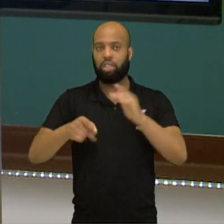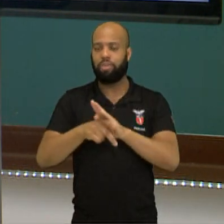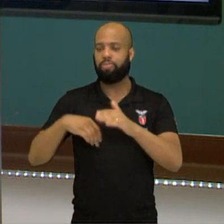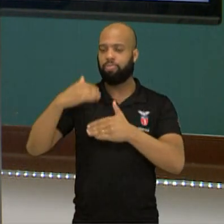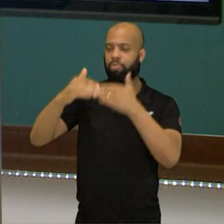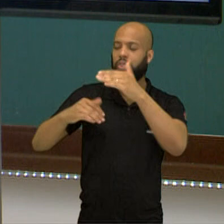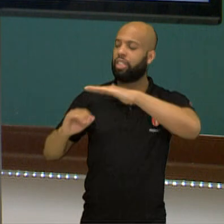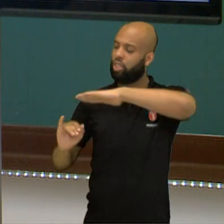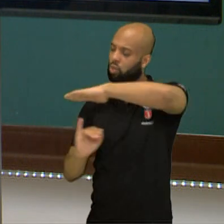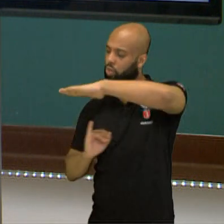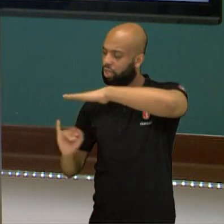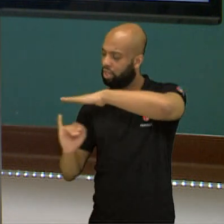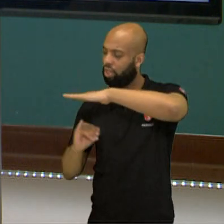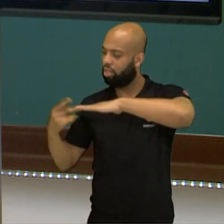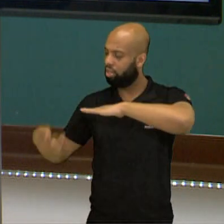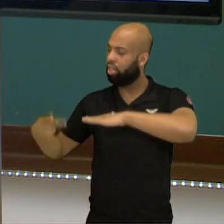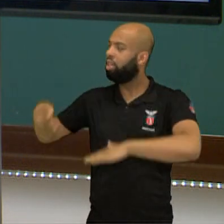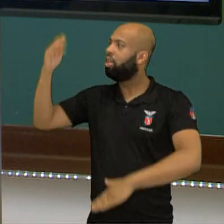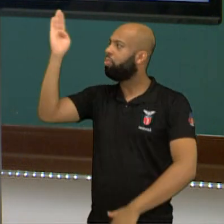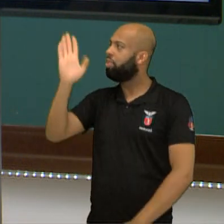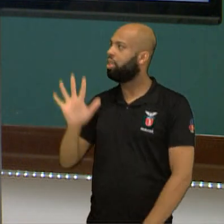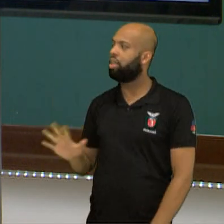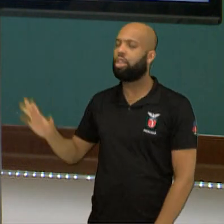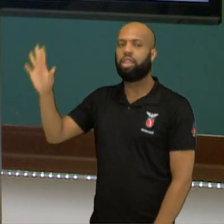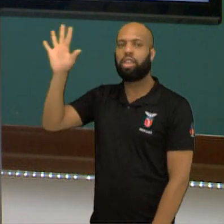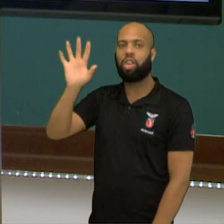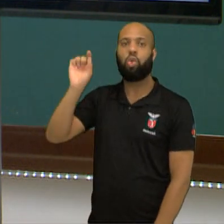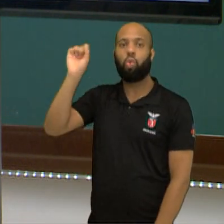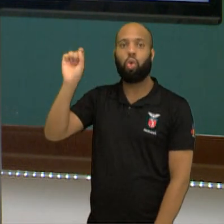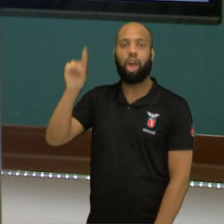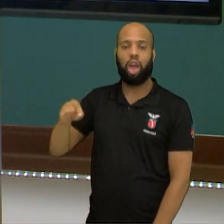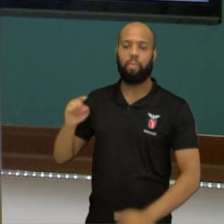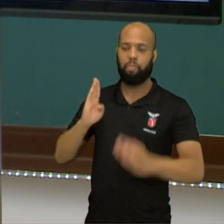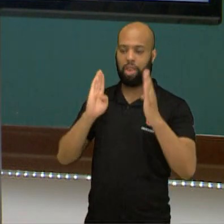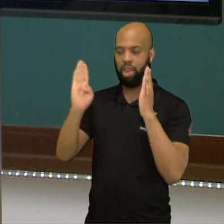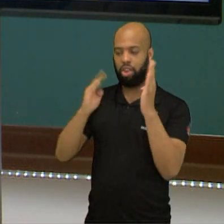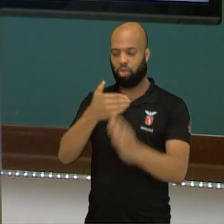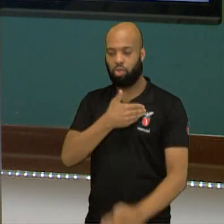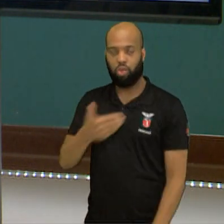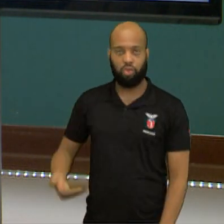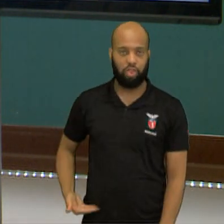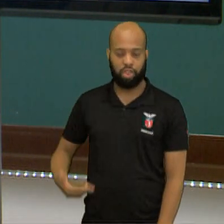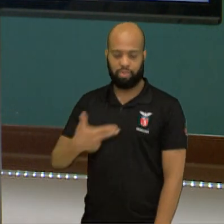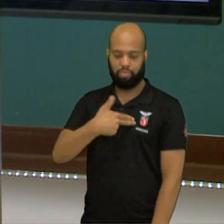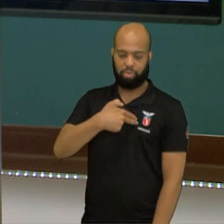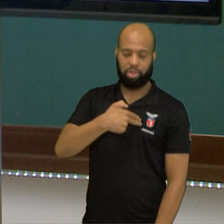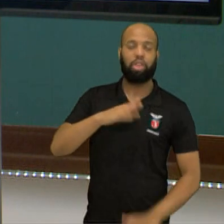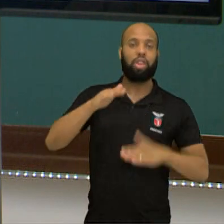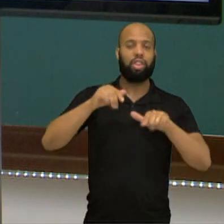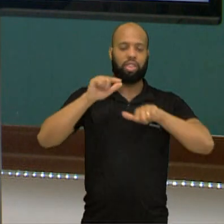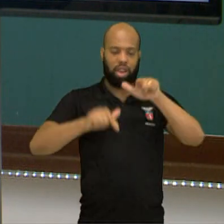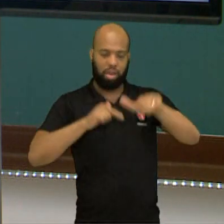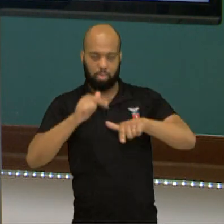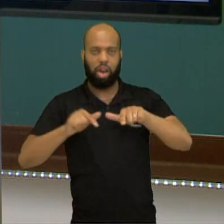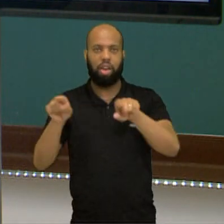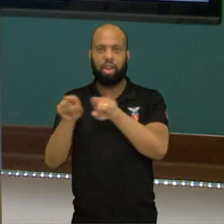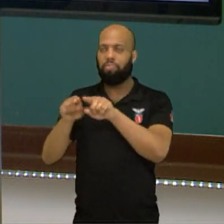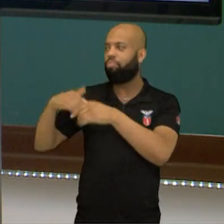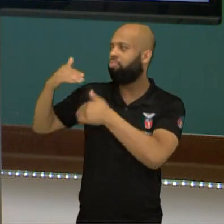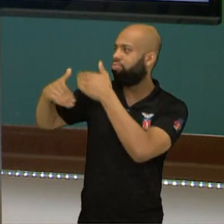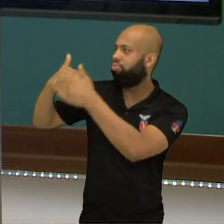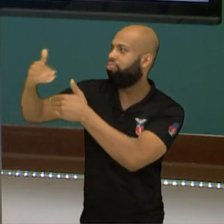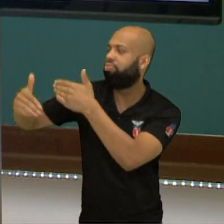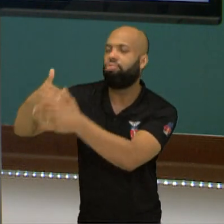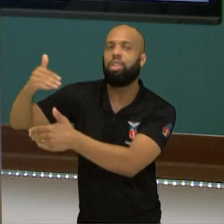desenvolvimento industrial do Brasil durante o governo do Getúlio Vargas. Então, trabalho e desenvolvimento industrial,